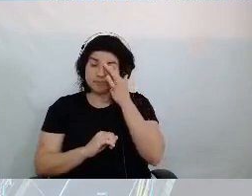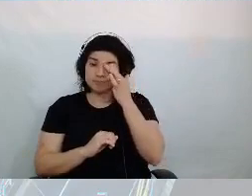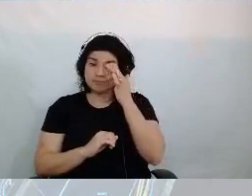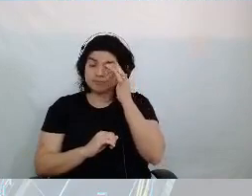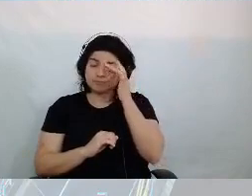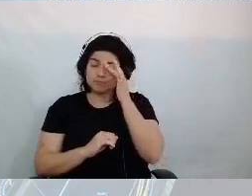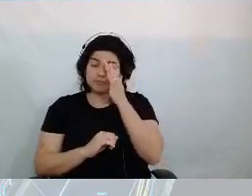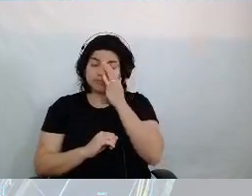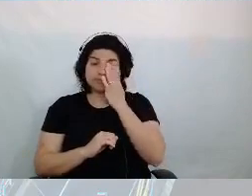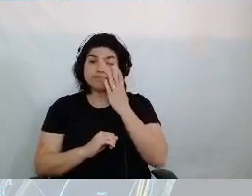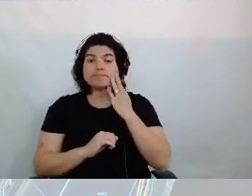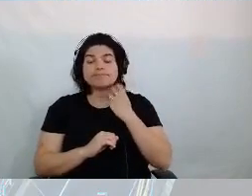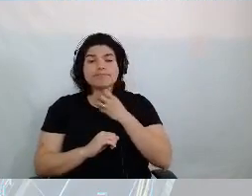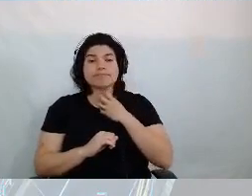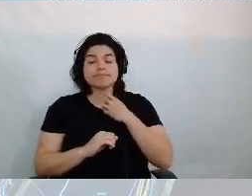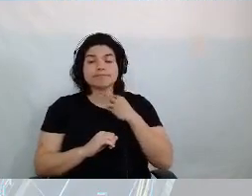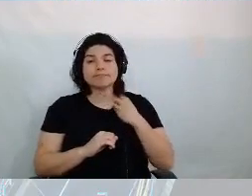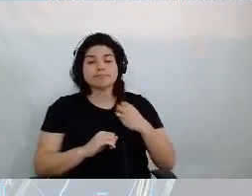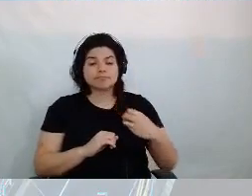Peraí.